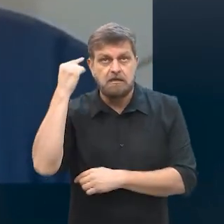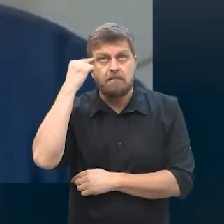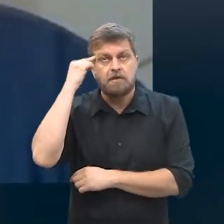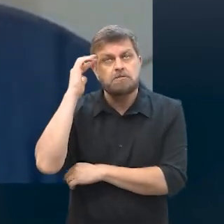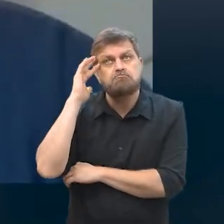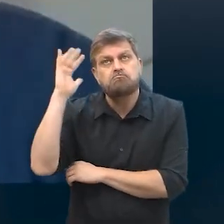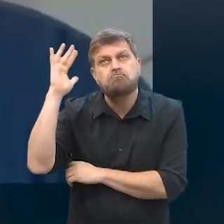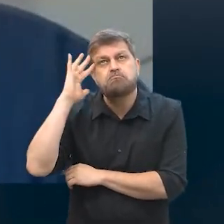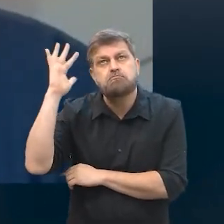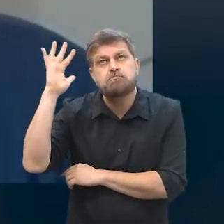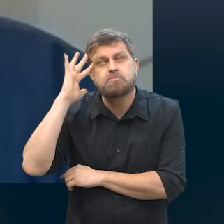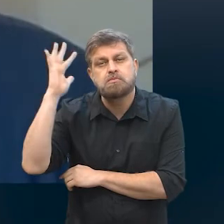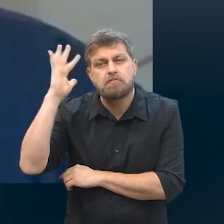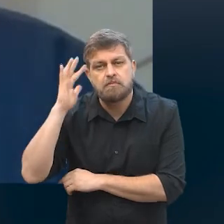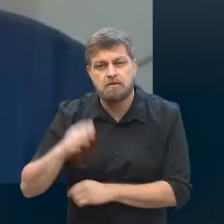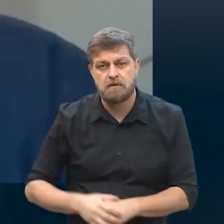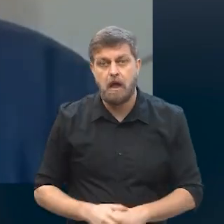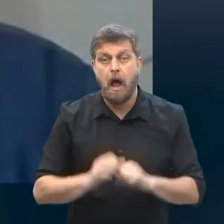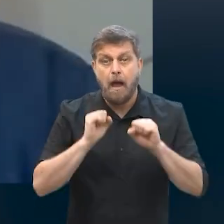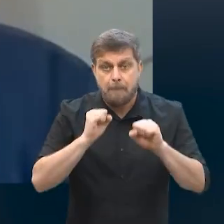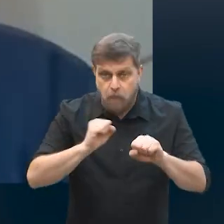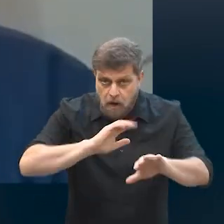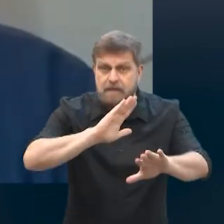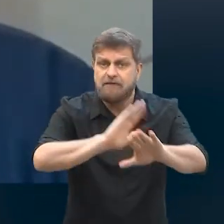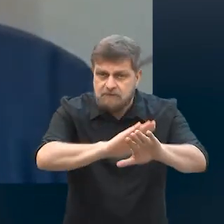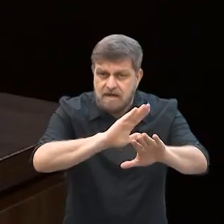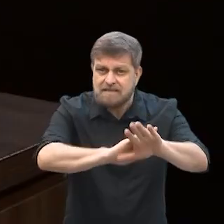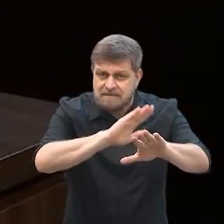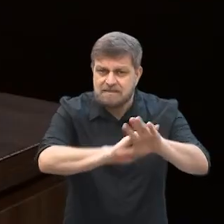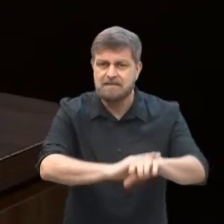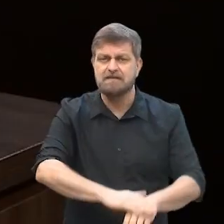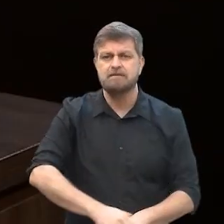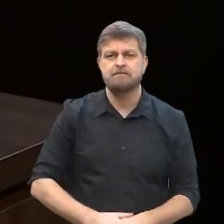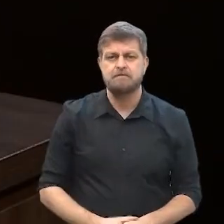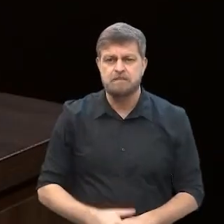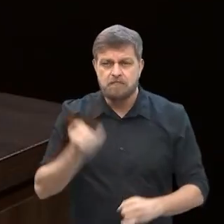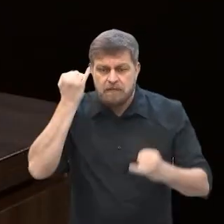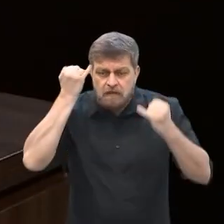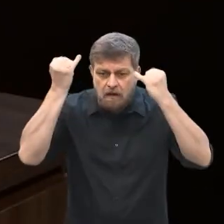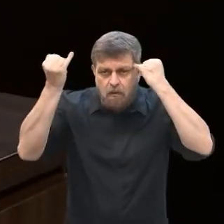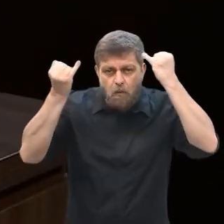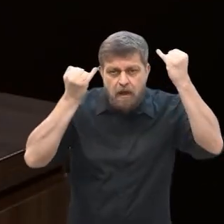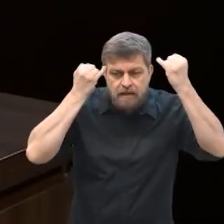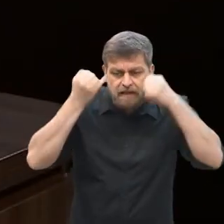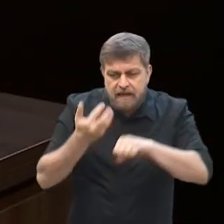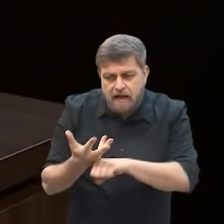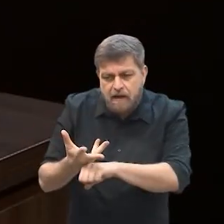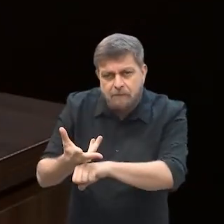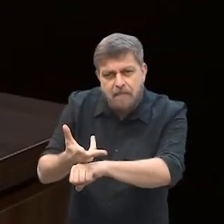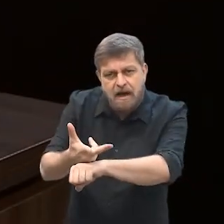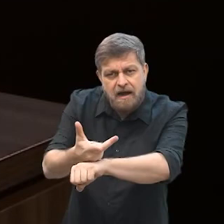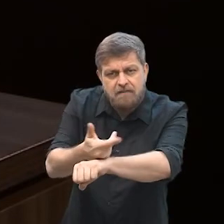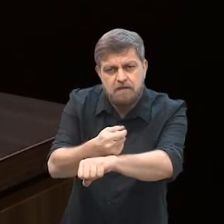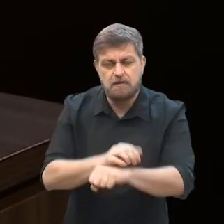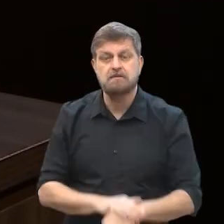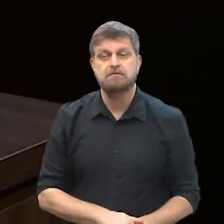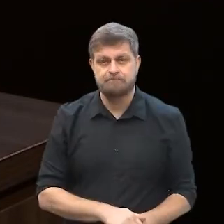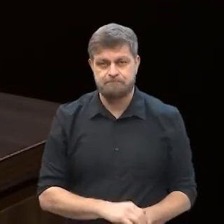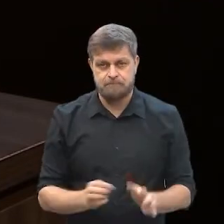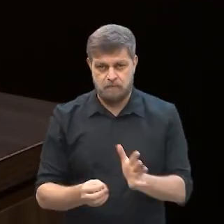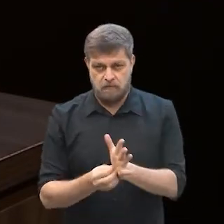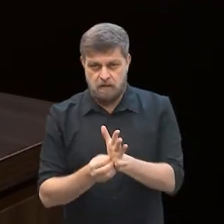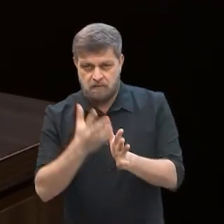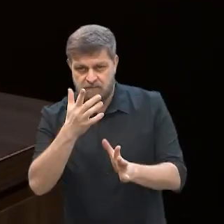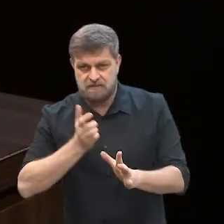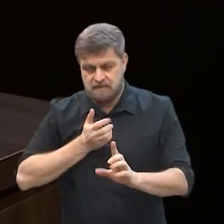pensam e, eventualmente, podem fazer. São ideias maravilhosas, muitas vezes